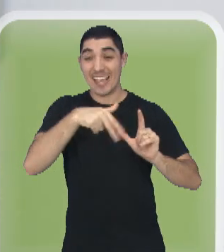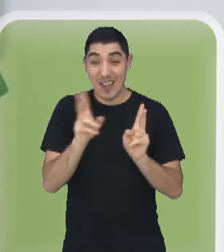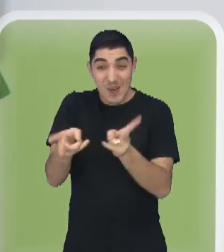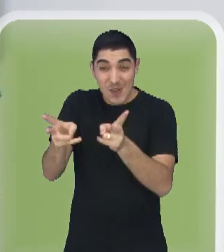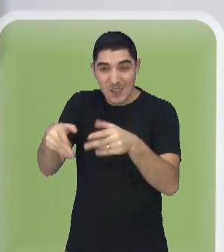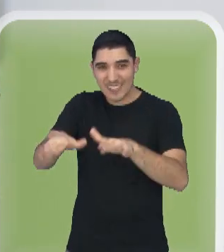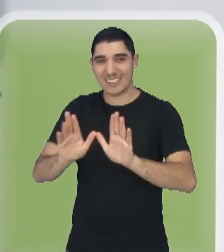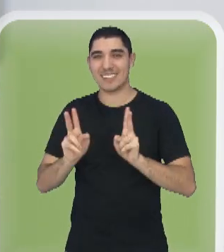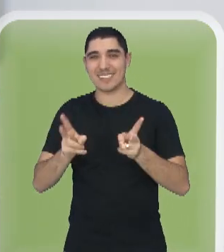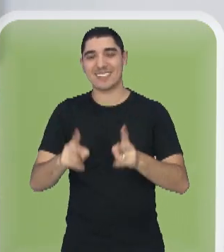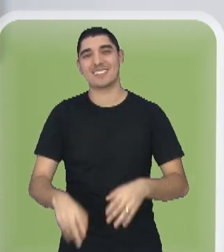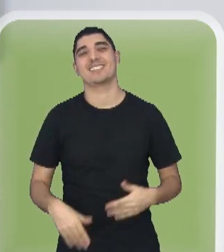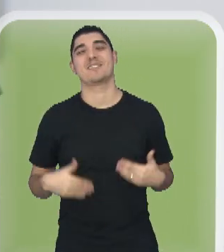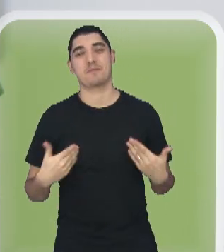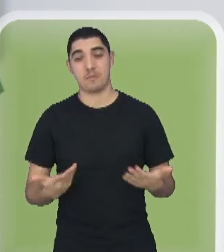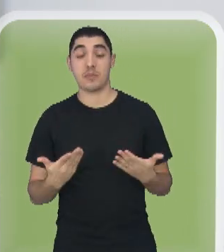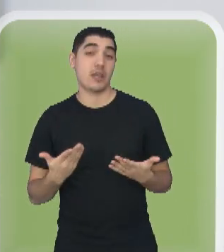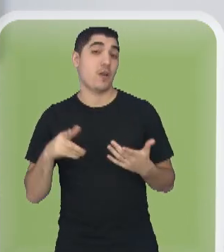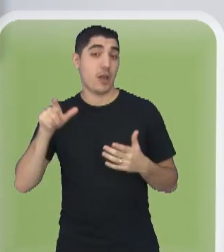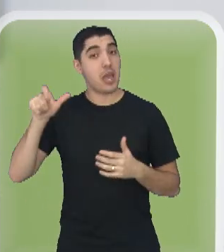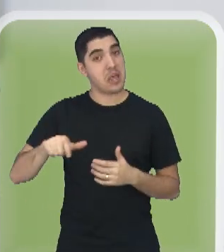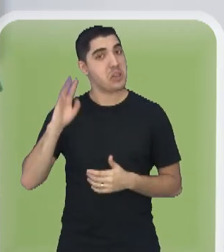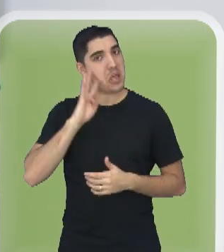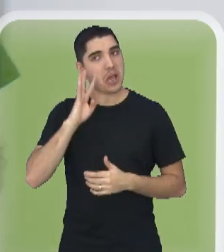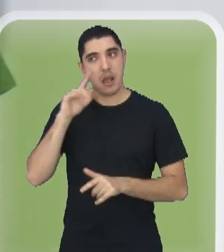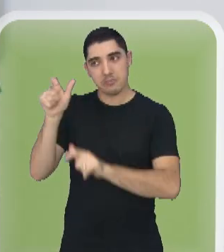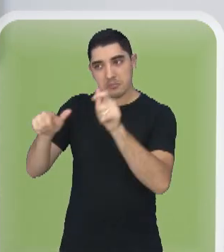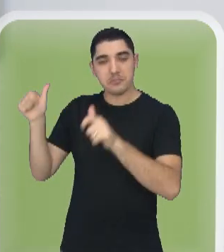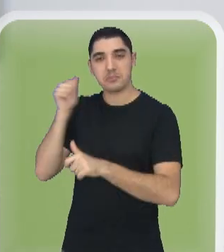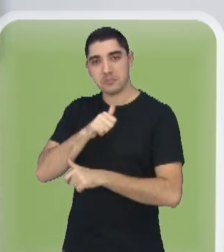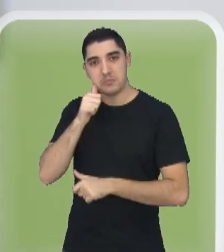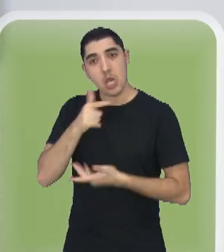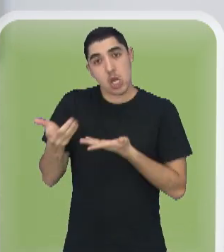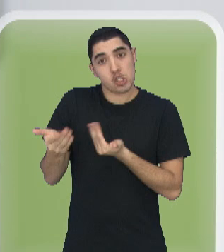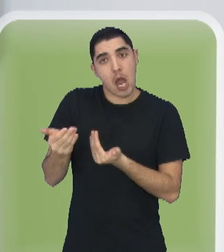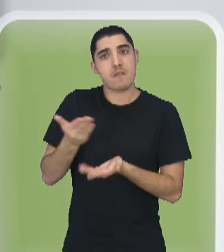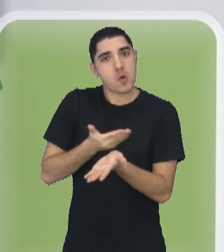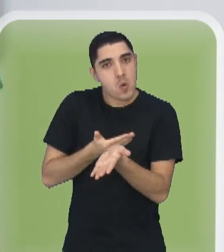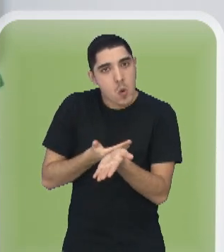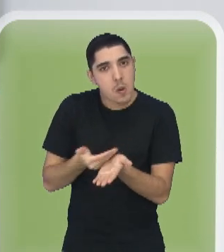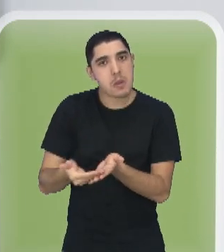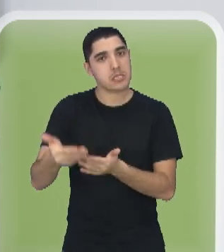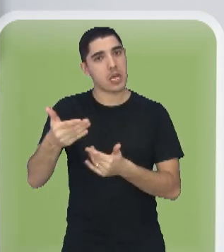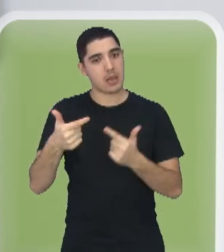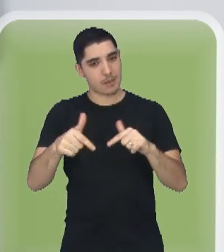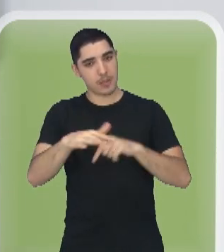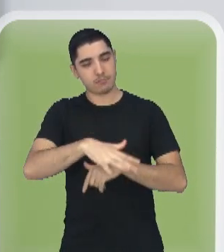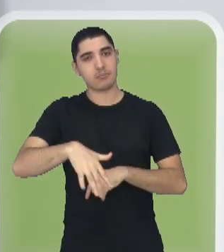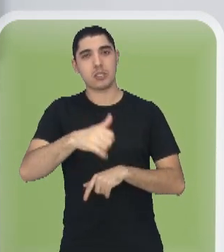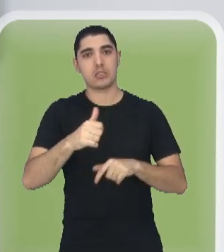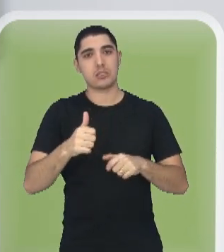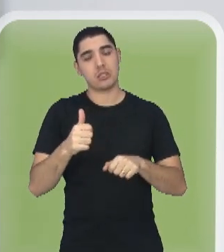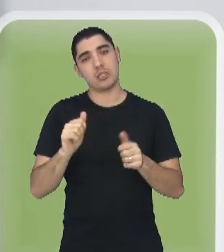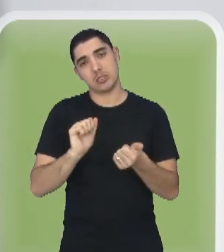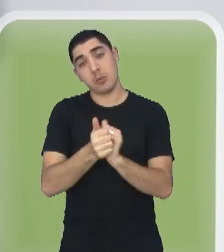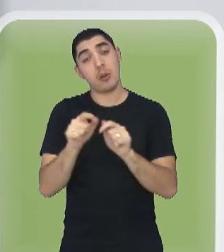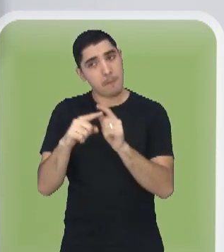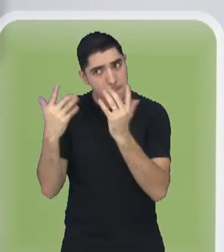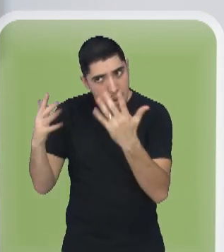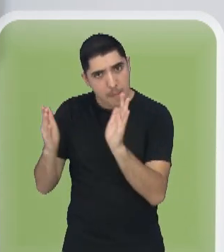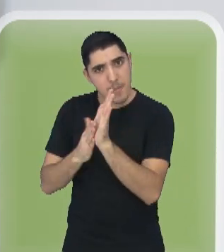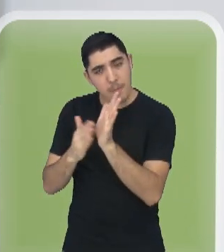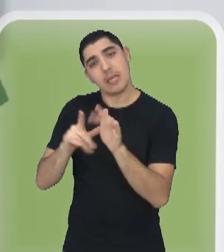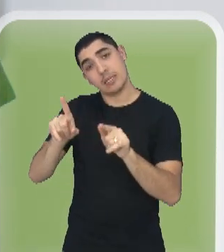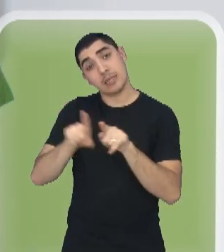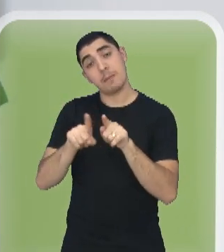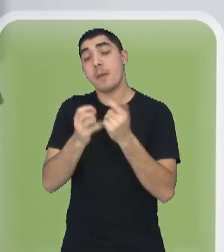falando do vôlei, é legal, né, as meninas... aí novas, começando na carreira, começando no esporte. Parabéns e boa sorte a elas na competição